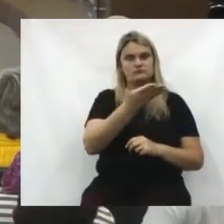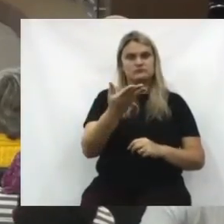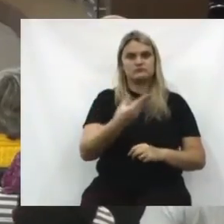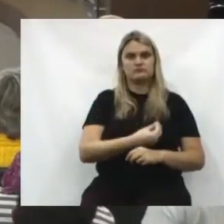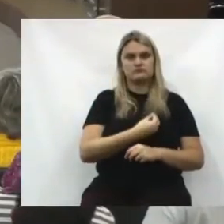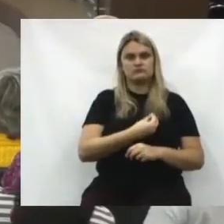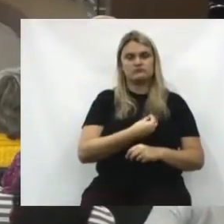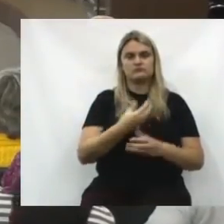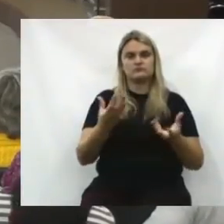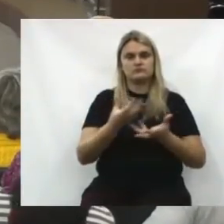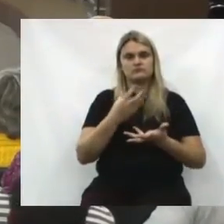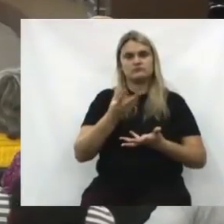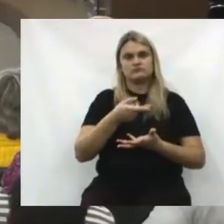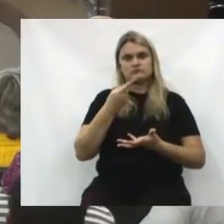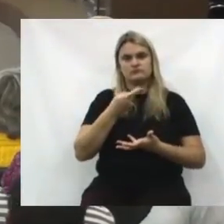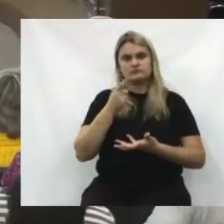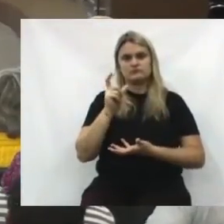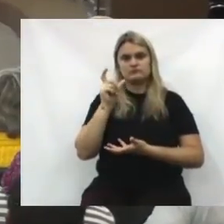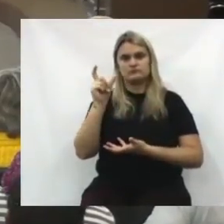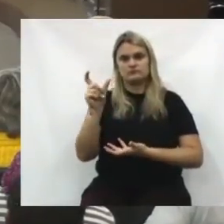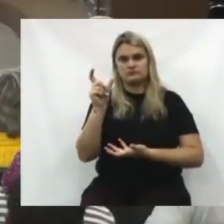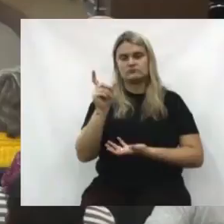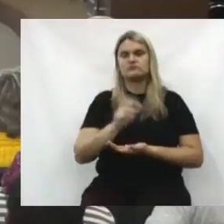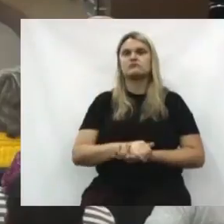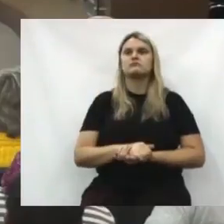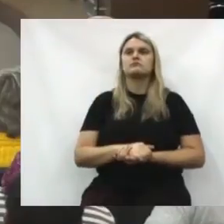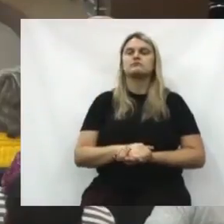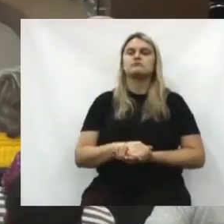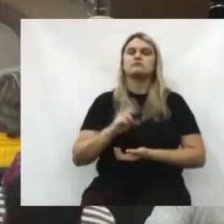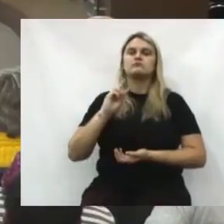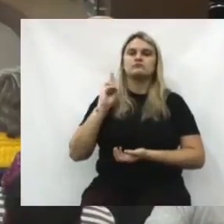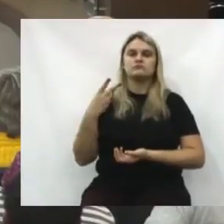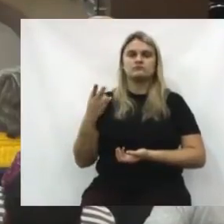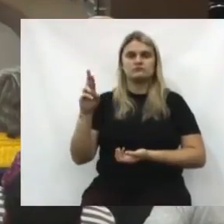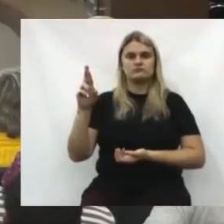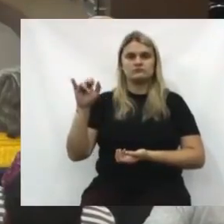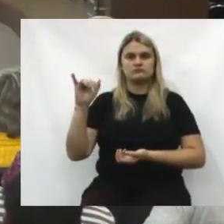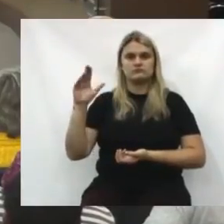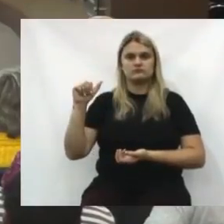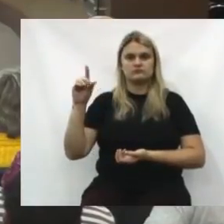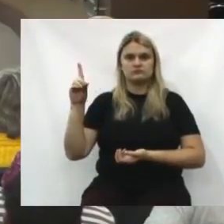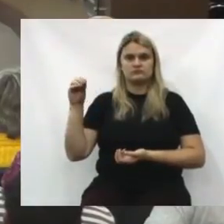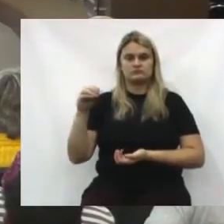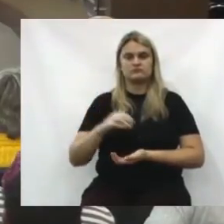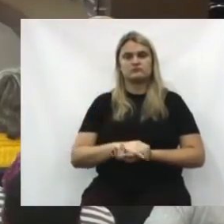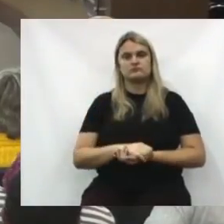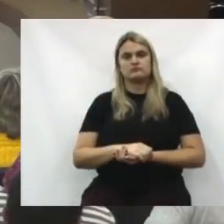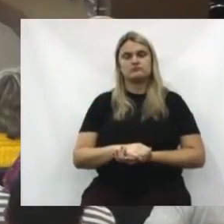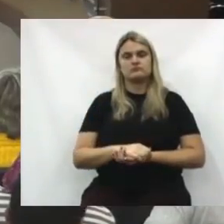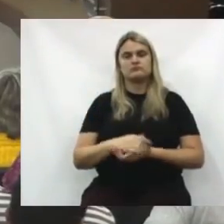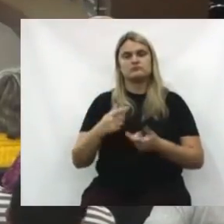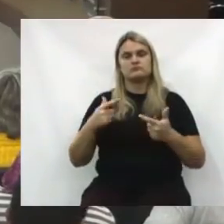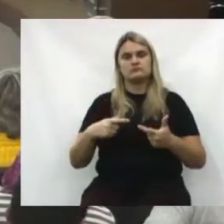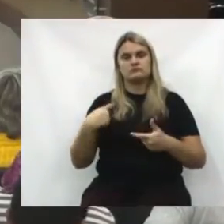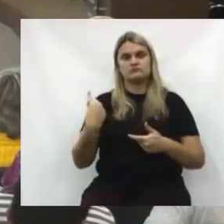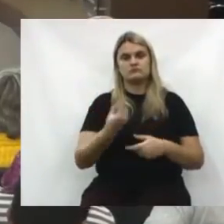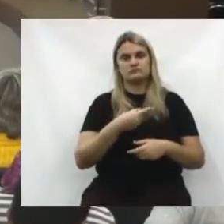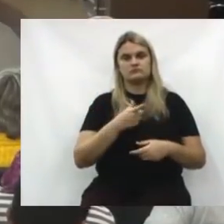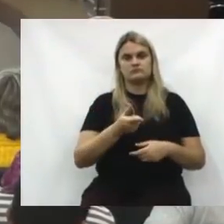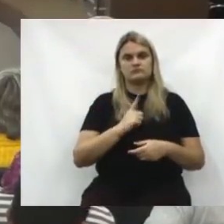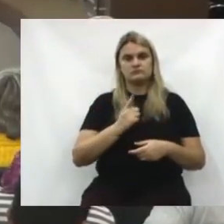vereadores, munícipes presentes. Quero reforçar aqui as palavras colocadas pelo vereador Ricardo Adriano